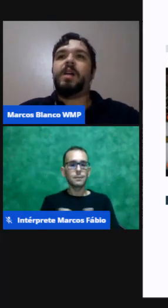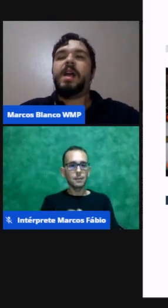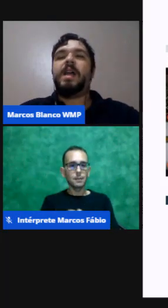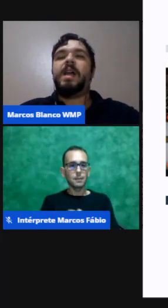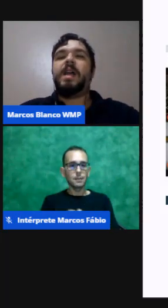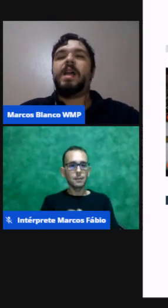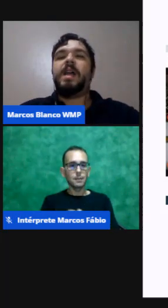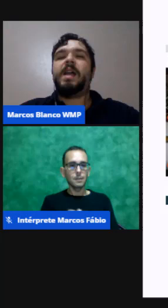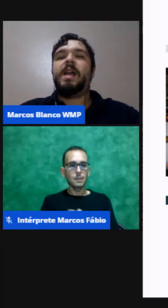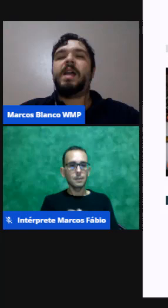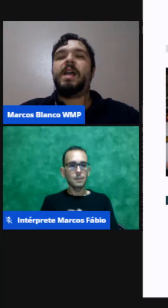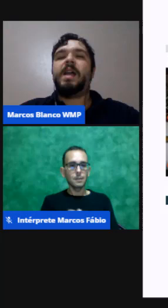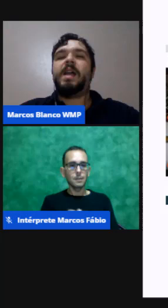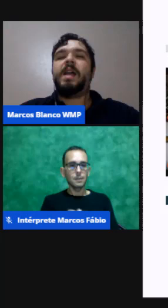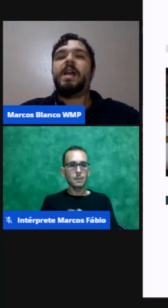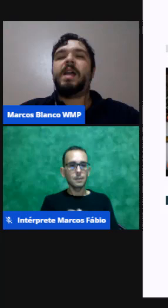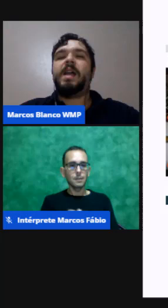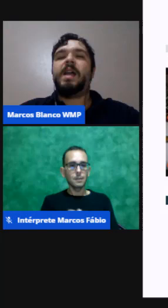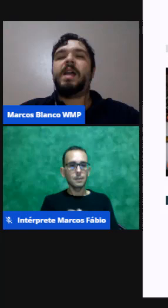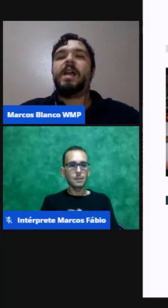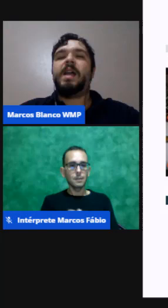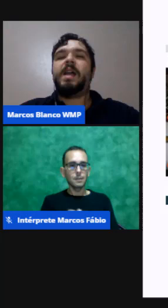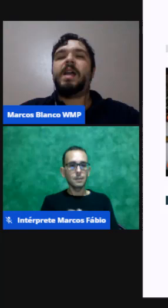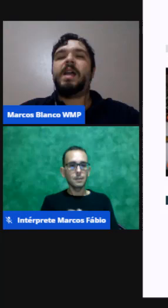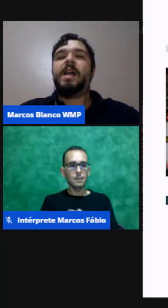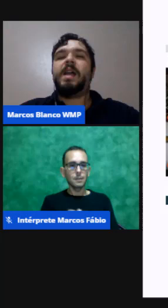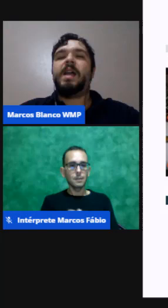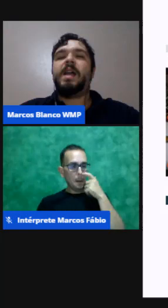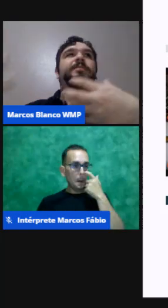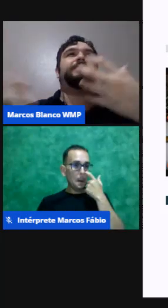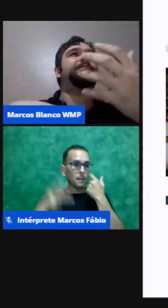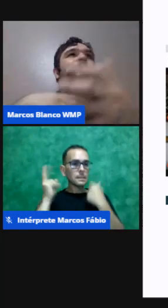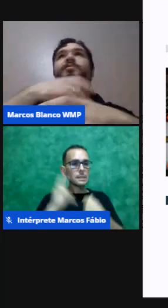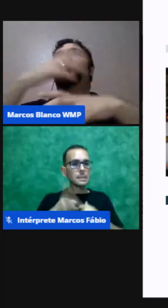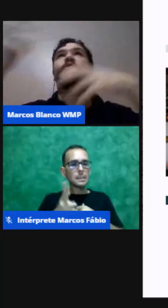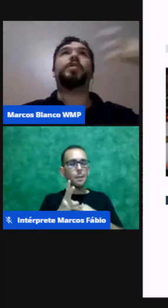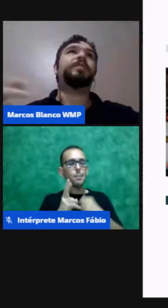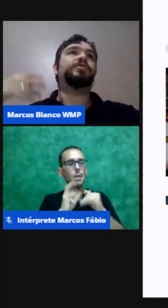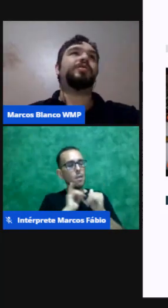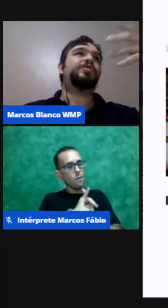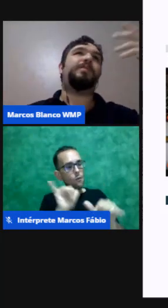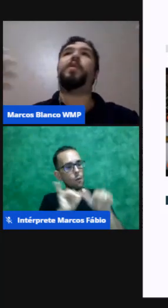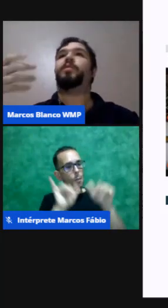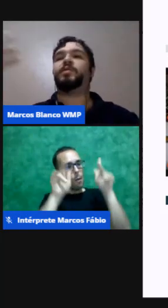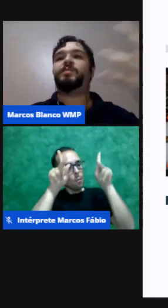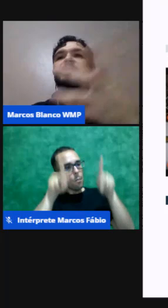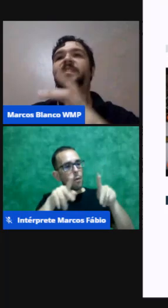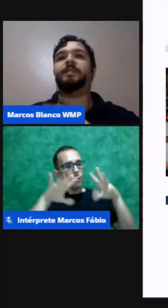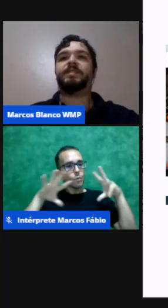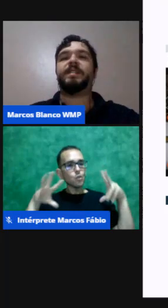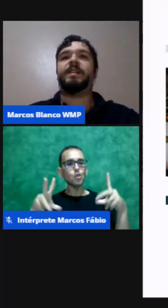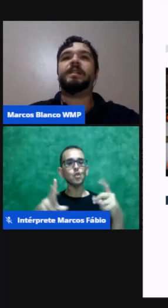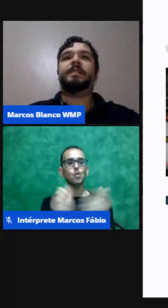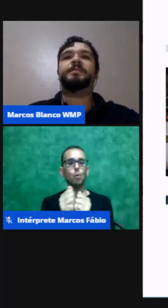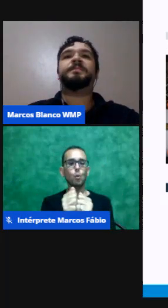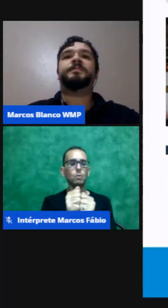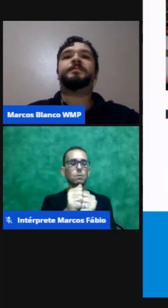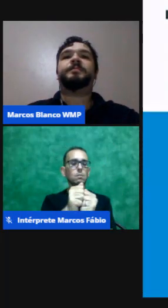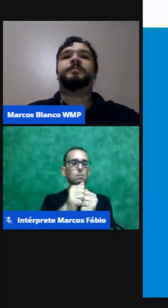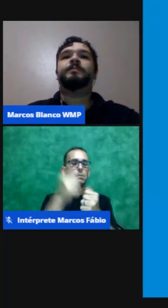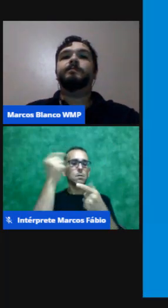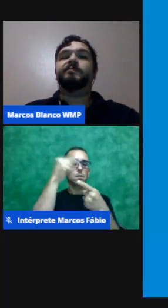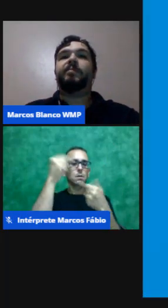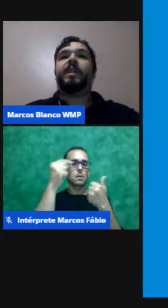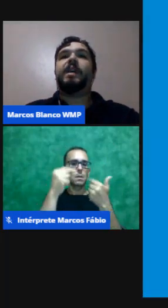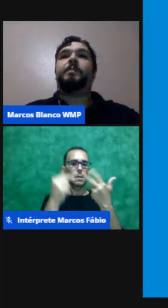as escolas estaduais, então a gente está sempre procurando informar a população de todos os pontos possíveis, né?